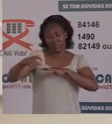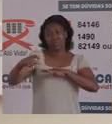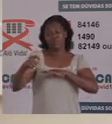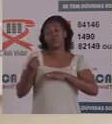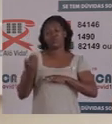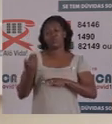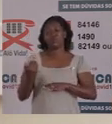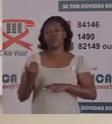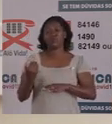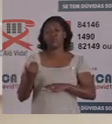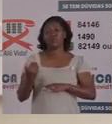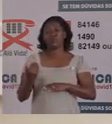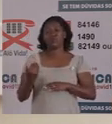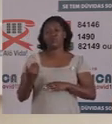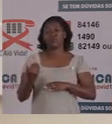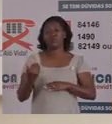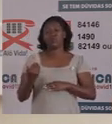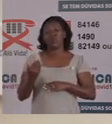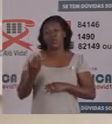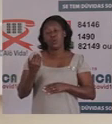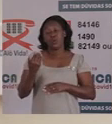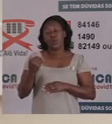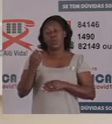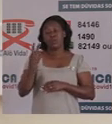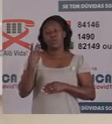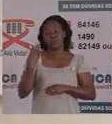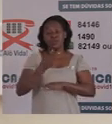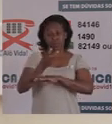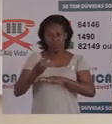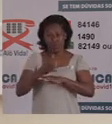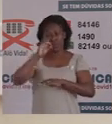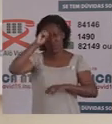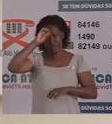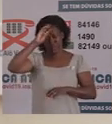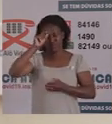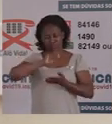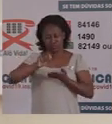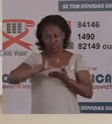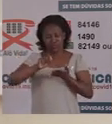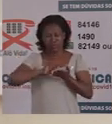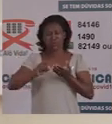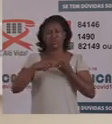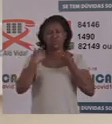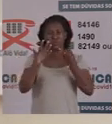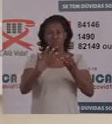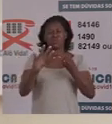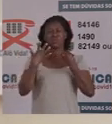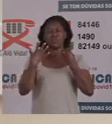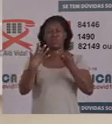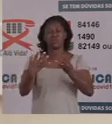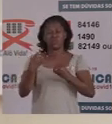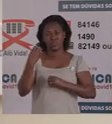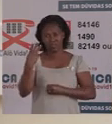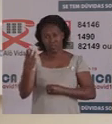passou. Nas últimas 24 horas, a África do Sul registrou 663